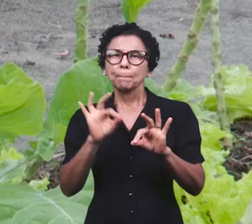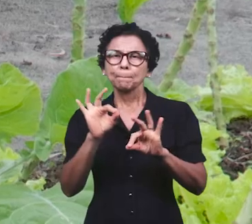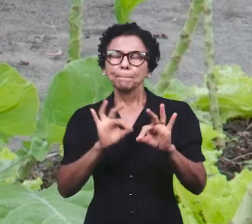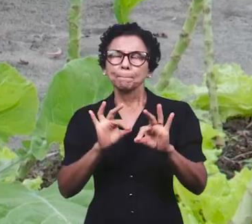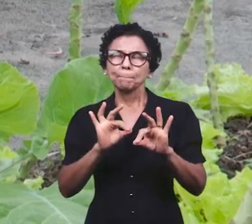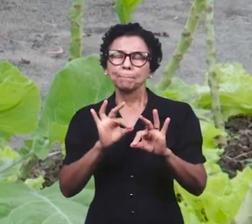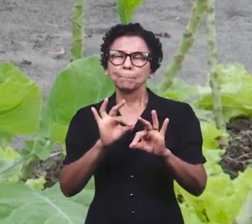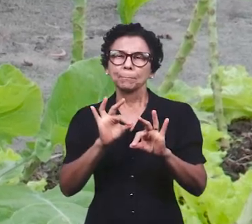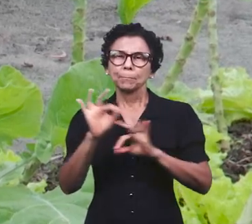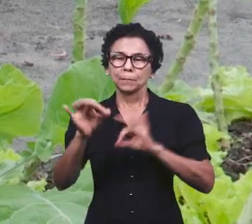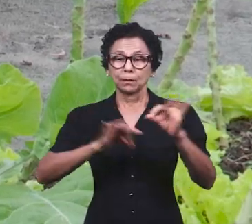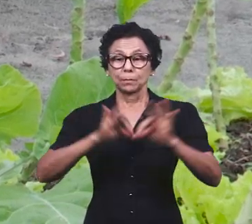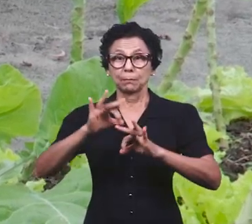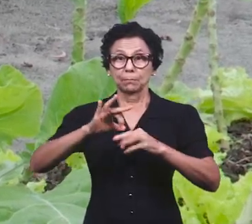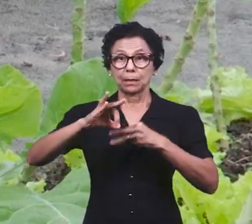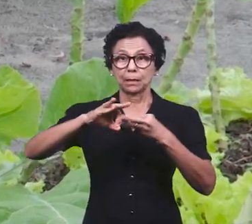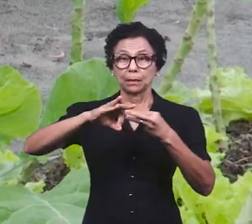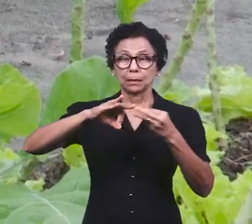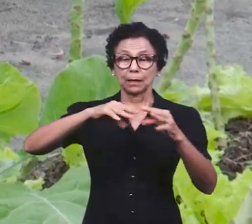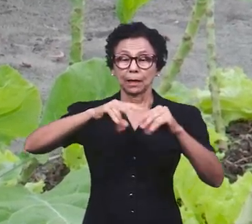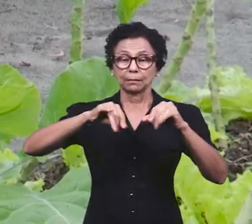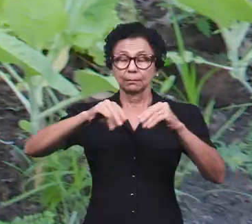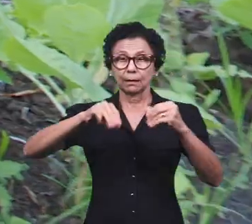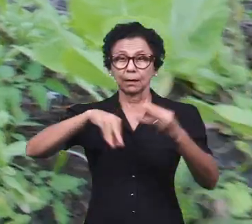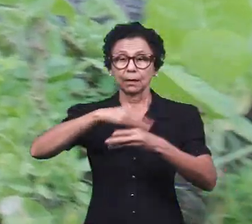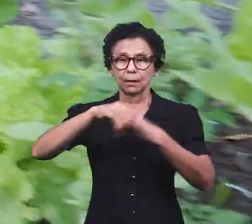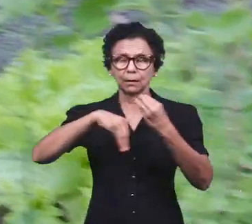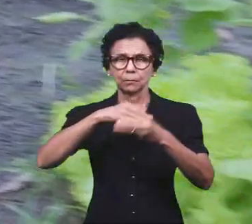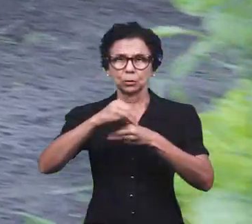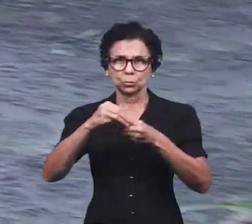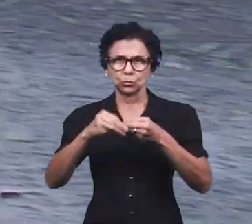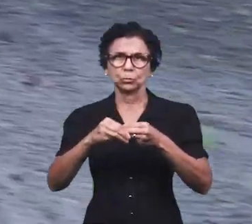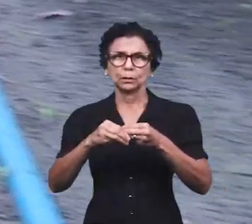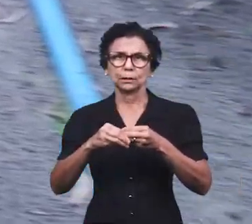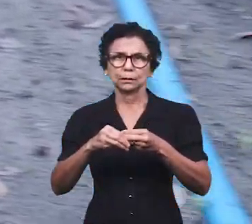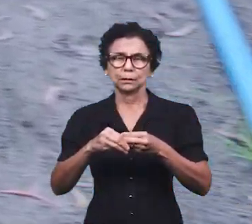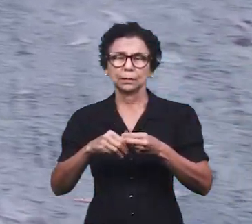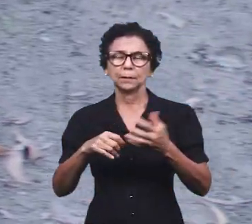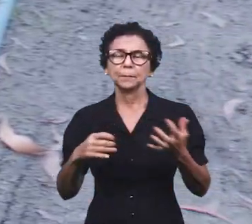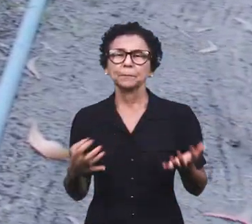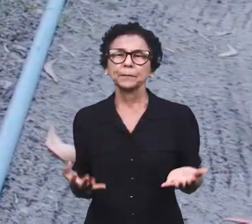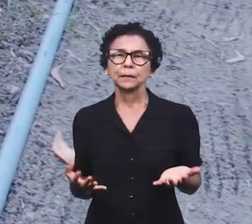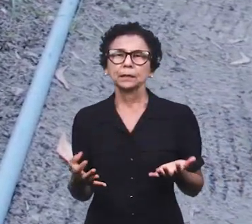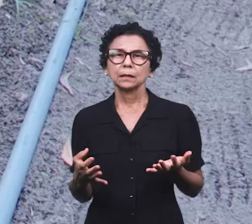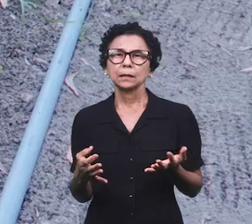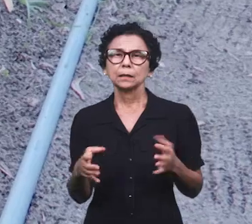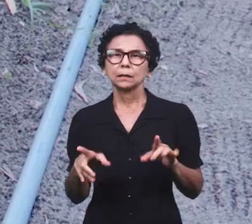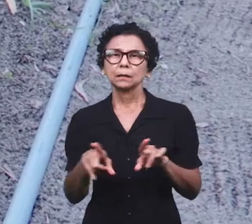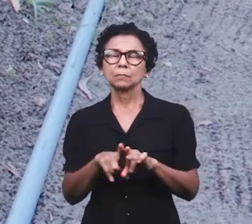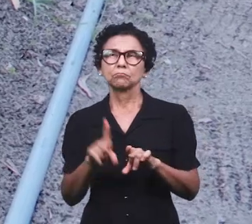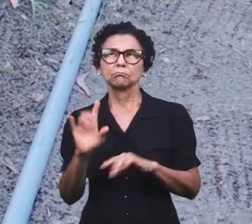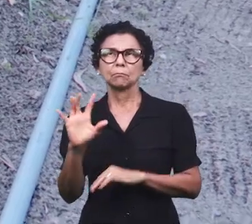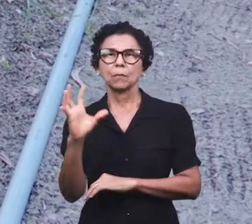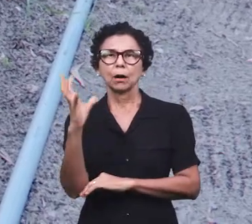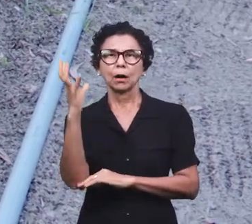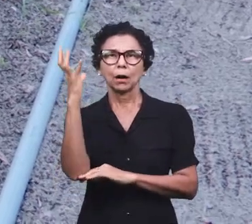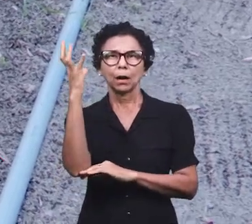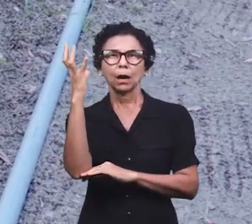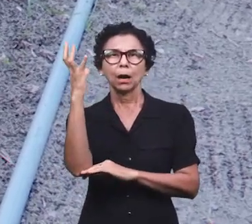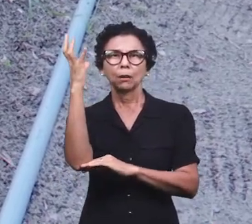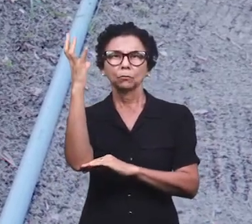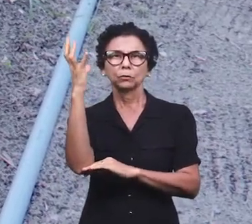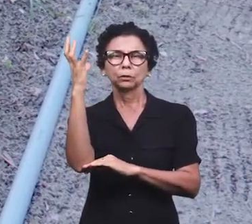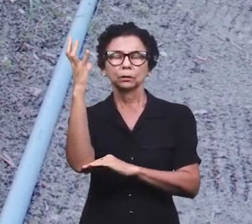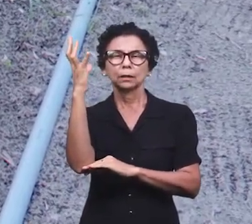horta. Aproveitamos um espaço que nós tínhamos ali entre as árvores, onde entrasse radiação